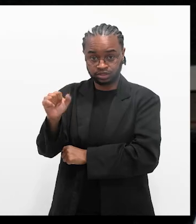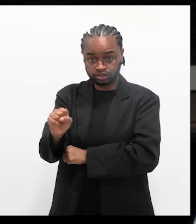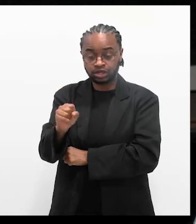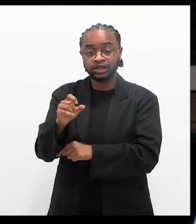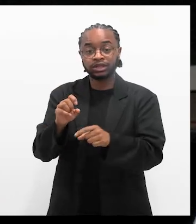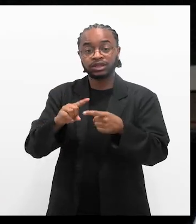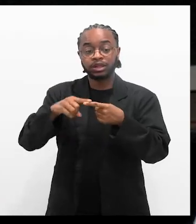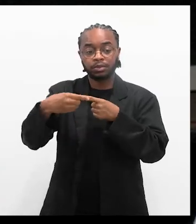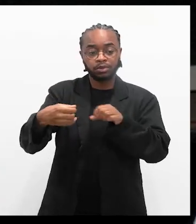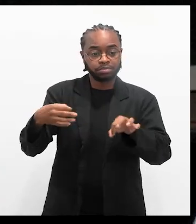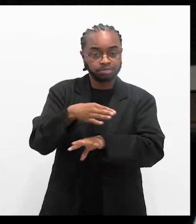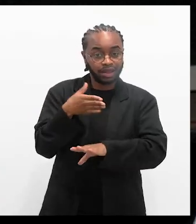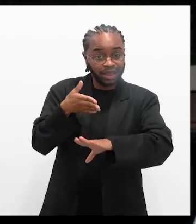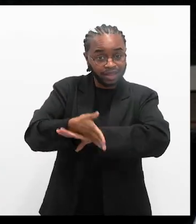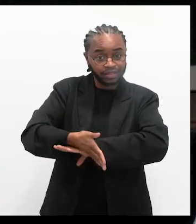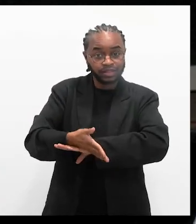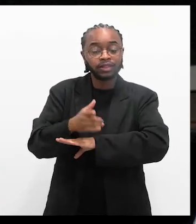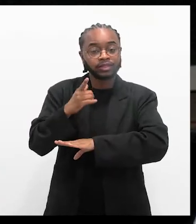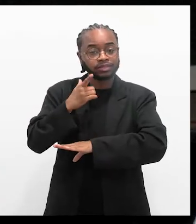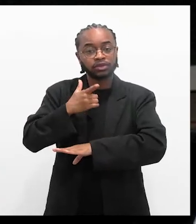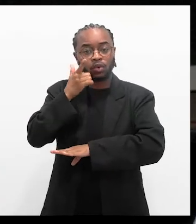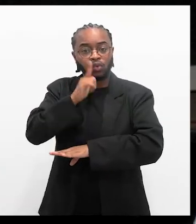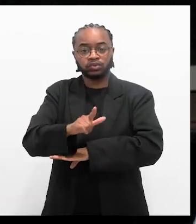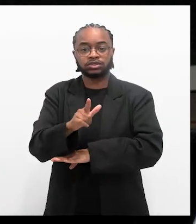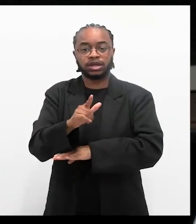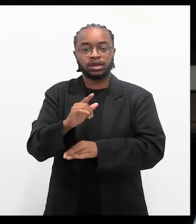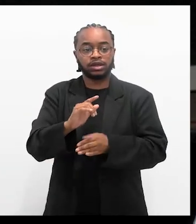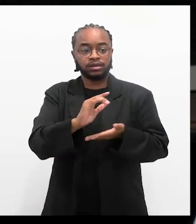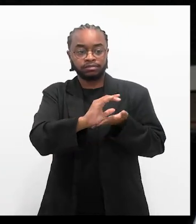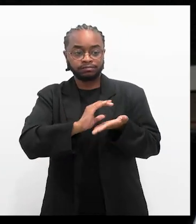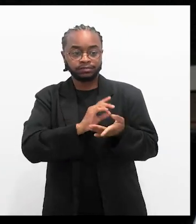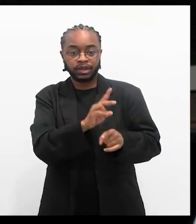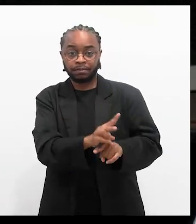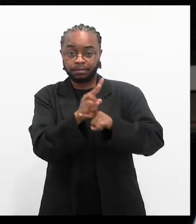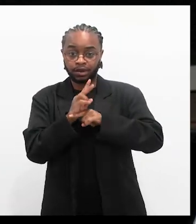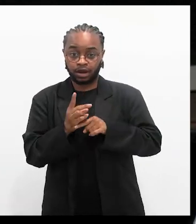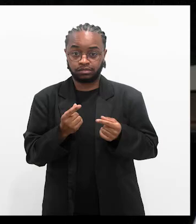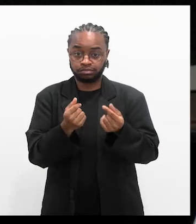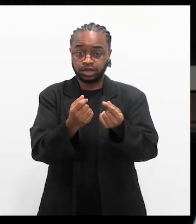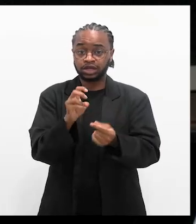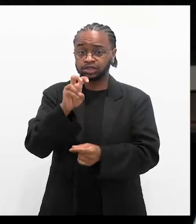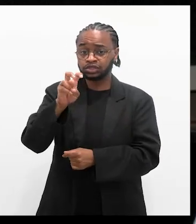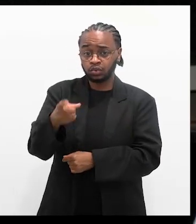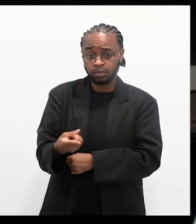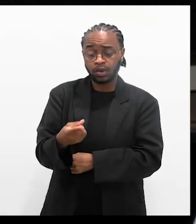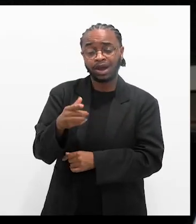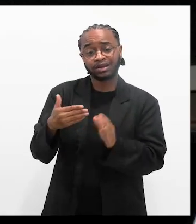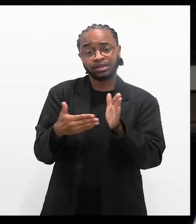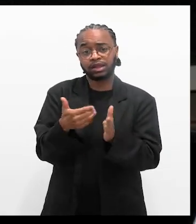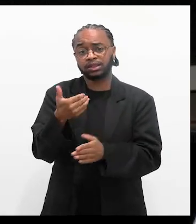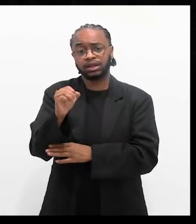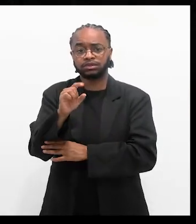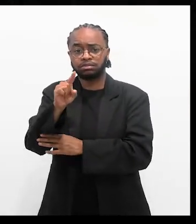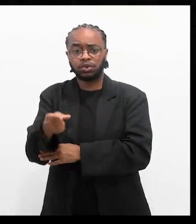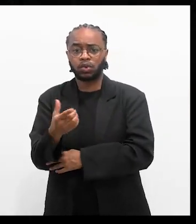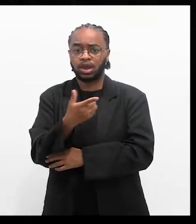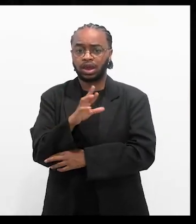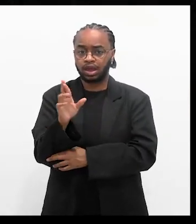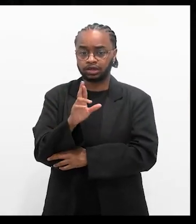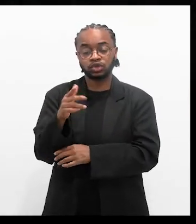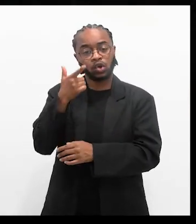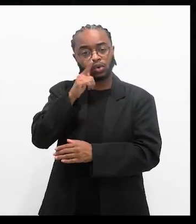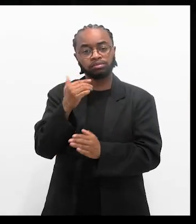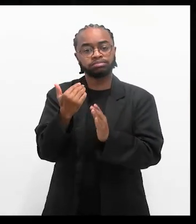Sebrae delas, Claudinha, ela já tem uma linha de financiamento de 5 a 20 mil reais. Olha. E aí ela já pode ter um negócio mais formal.